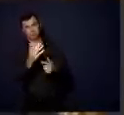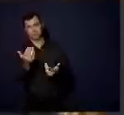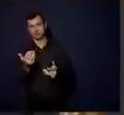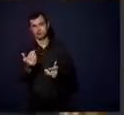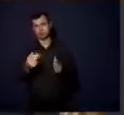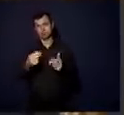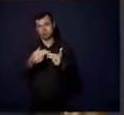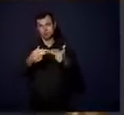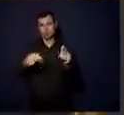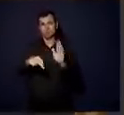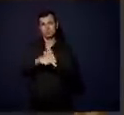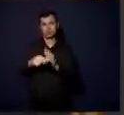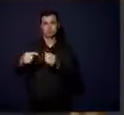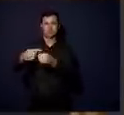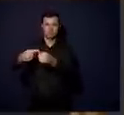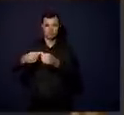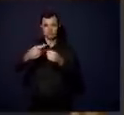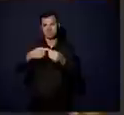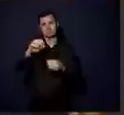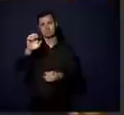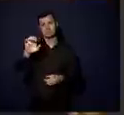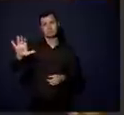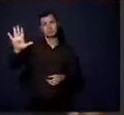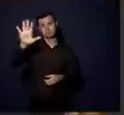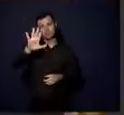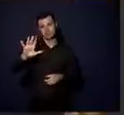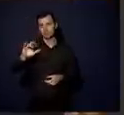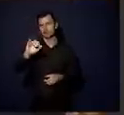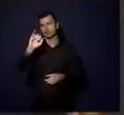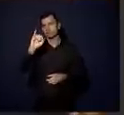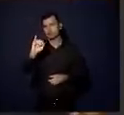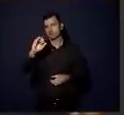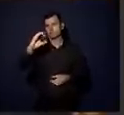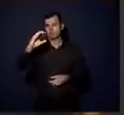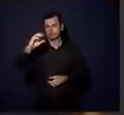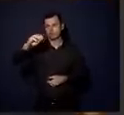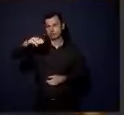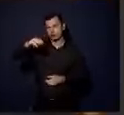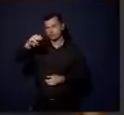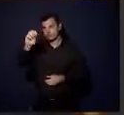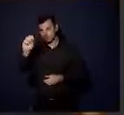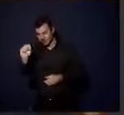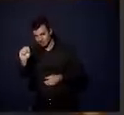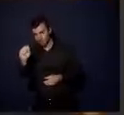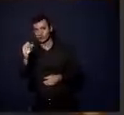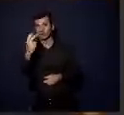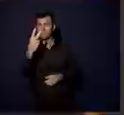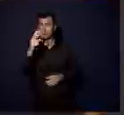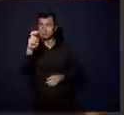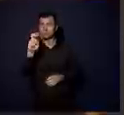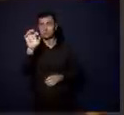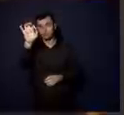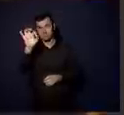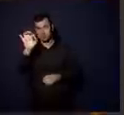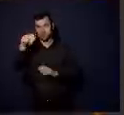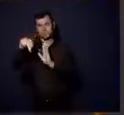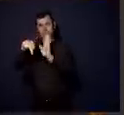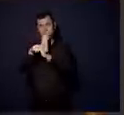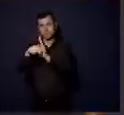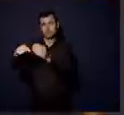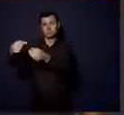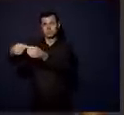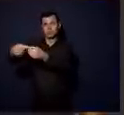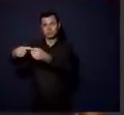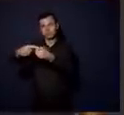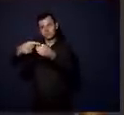Municípios também porque uma parte grande da receita do ICMS 25% Vai para os municípios Então existe esse